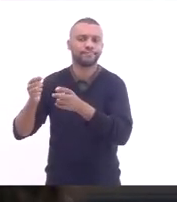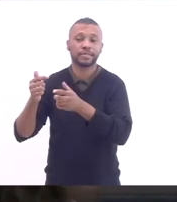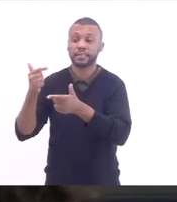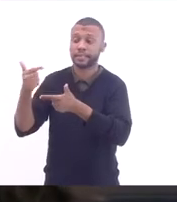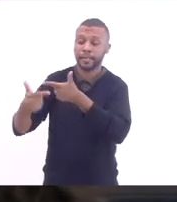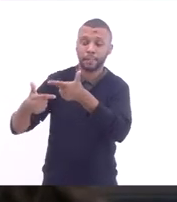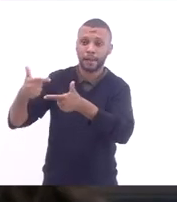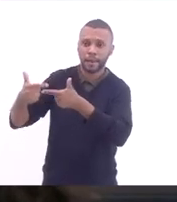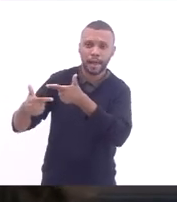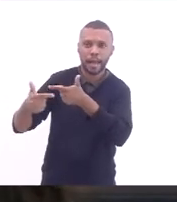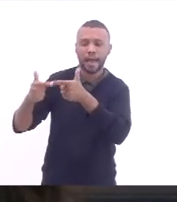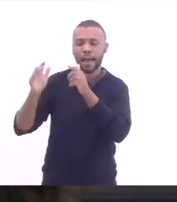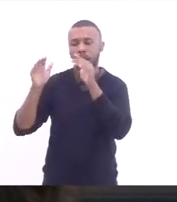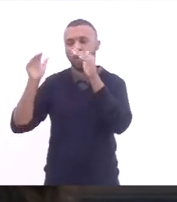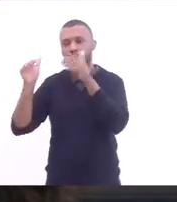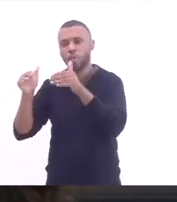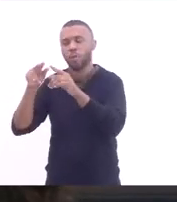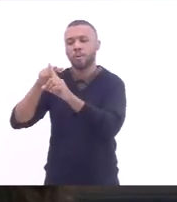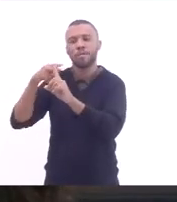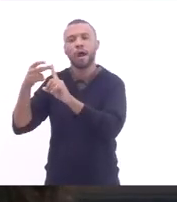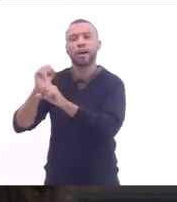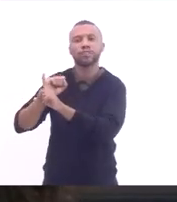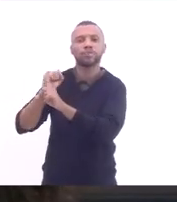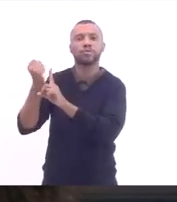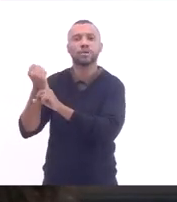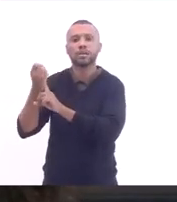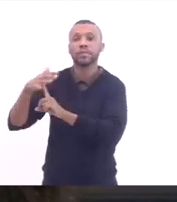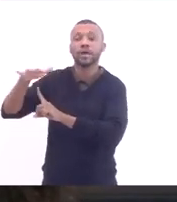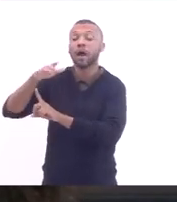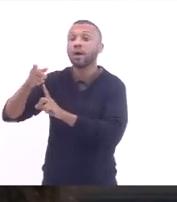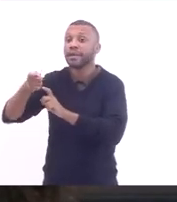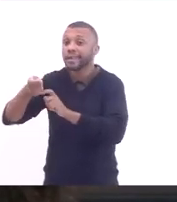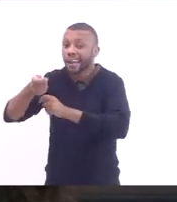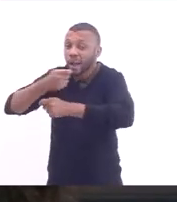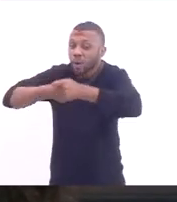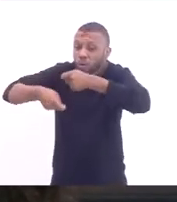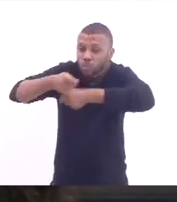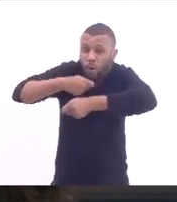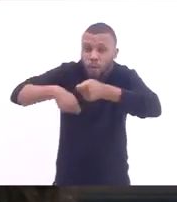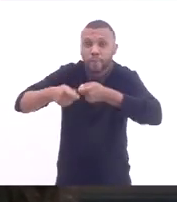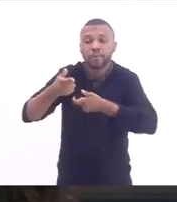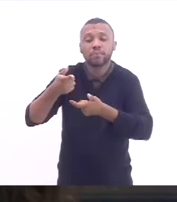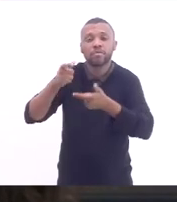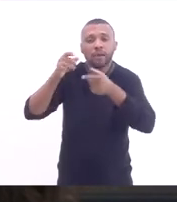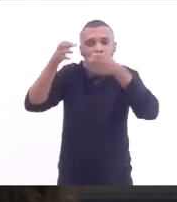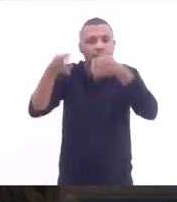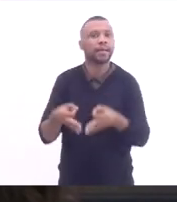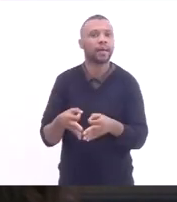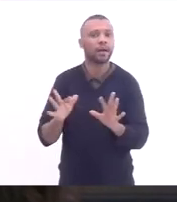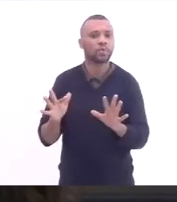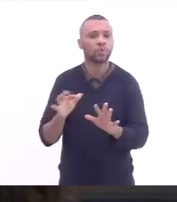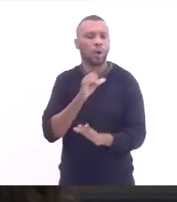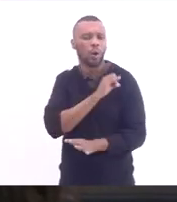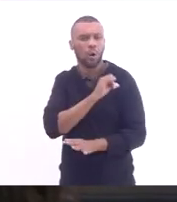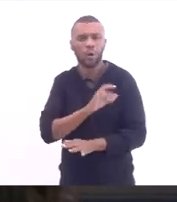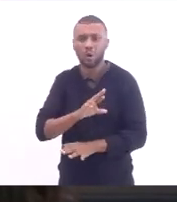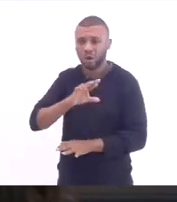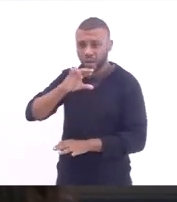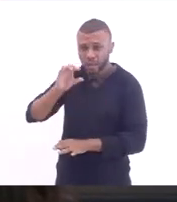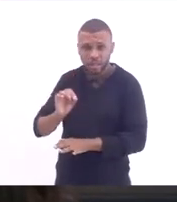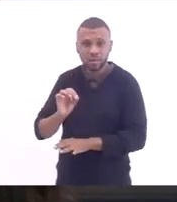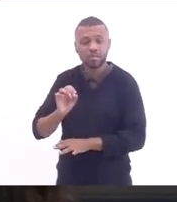trabalhar isto pelo viés do social. O viés econômico em relação à cultura é fato. O Rio de Janeiro